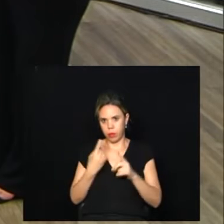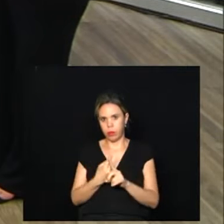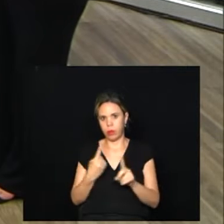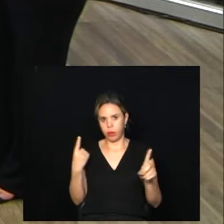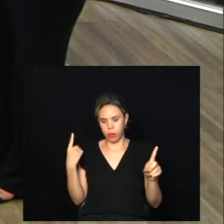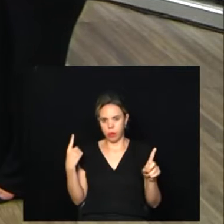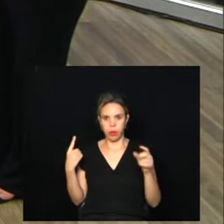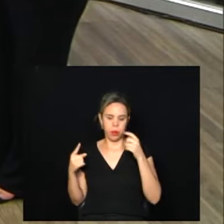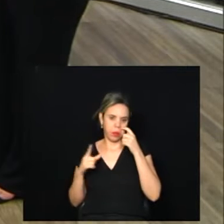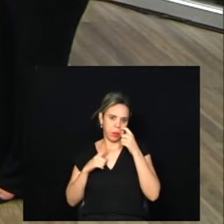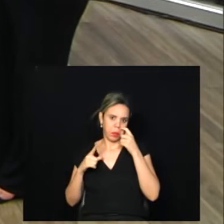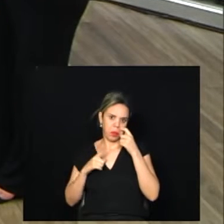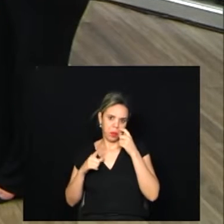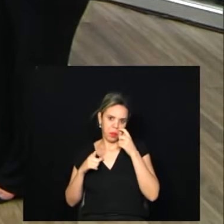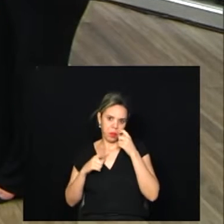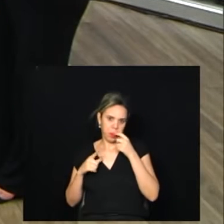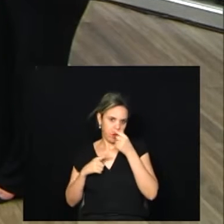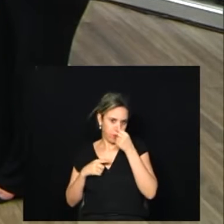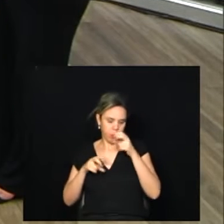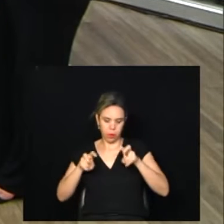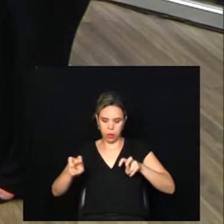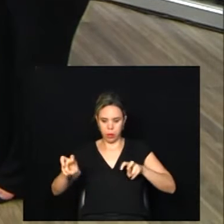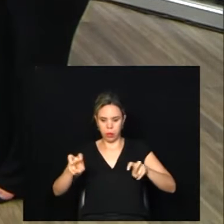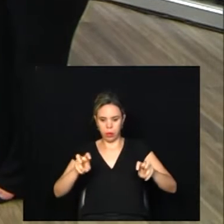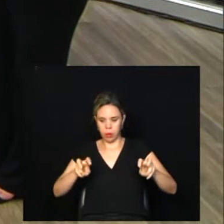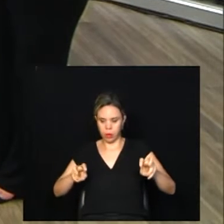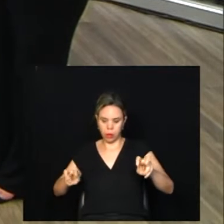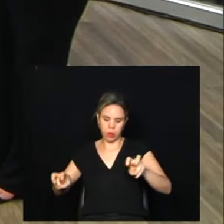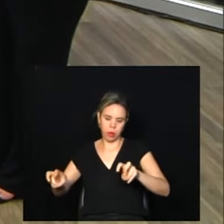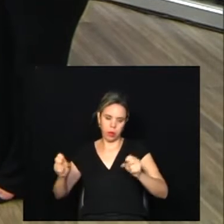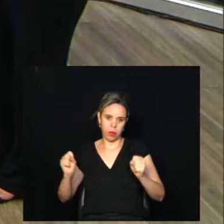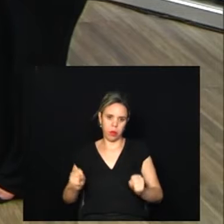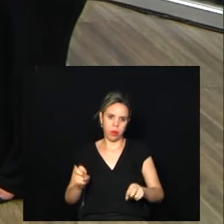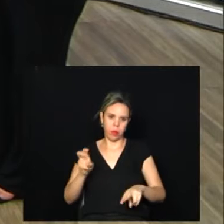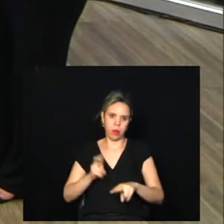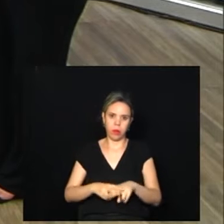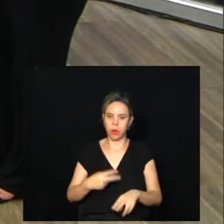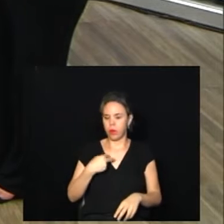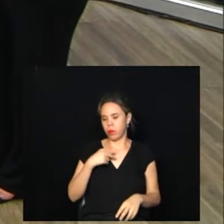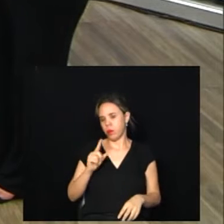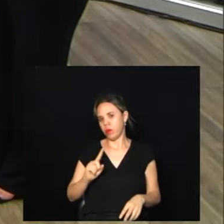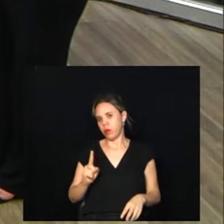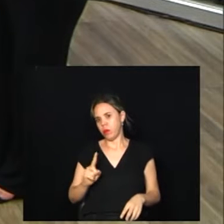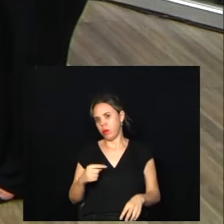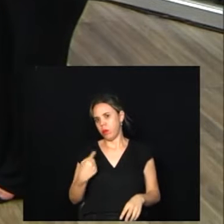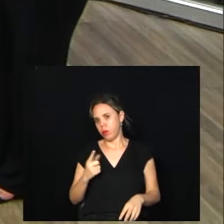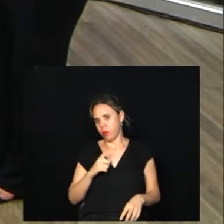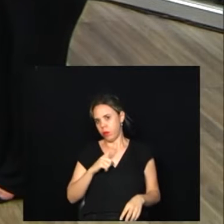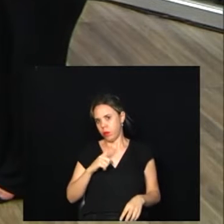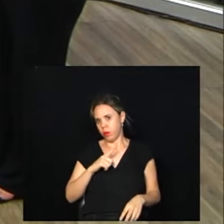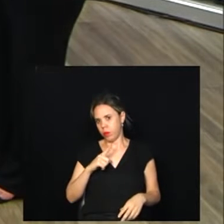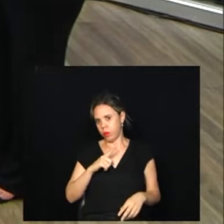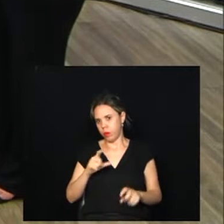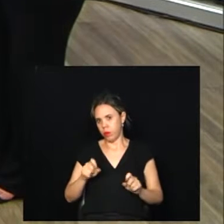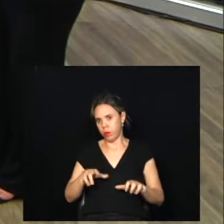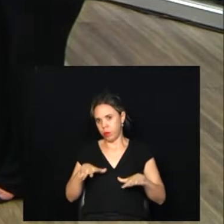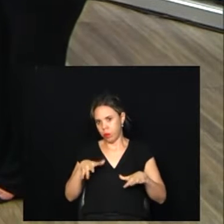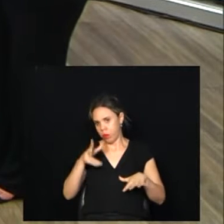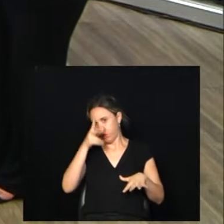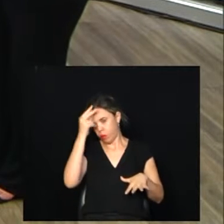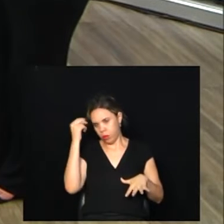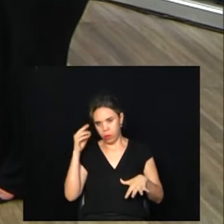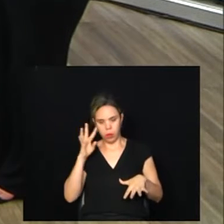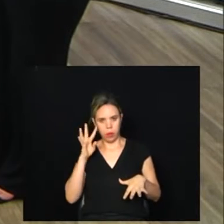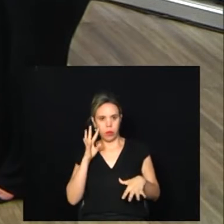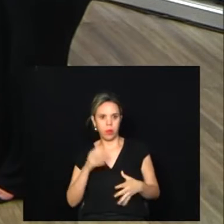distanciamento social. A gente tem inclusive as cadeiras que estão marcadas onde pode sentar e onde não pode, mas a gente tem aí audiências públicas